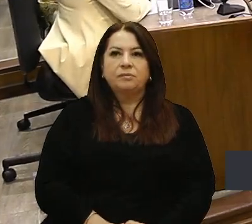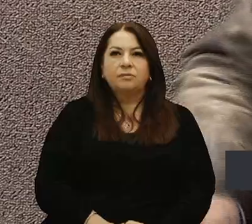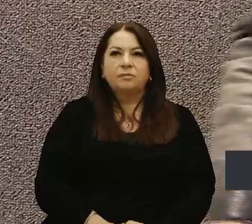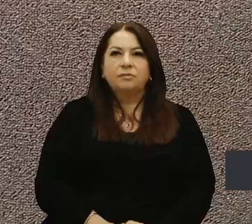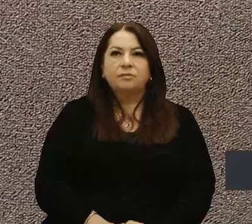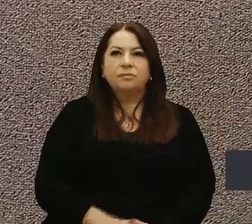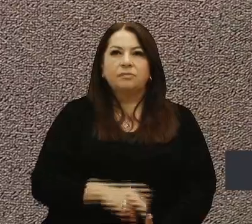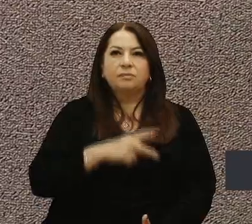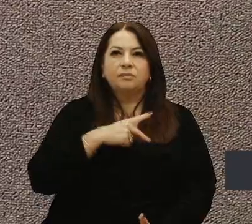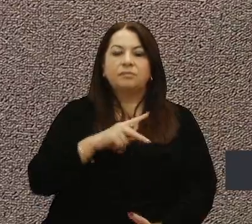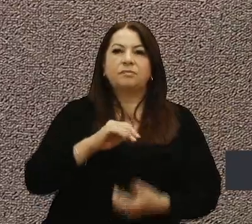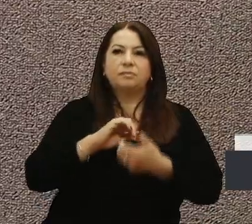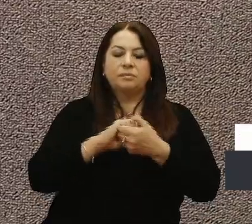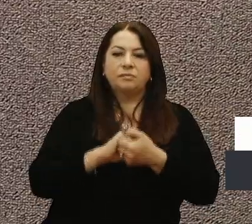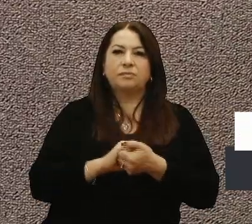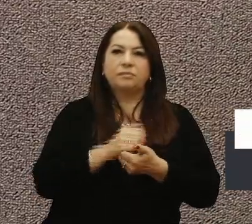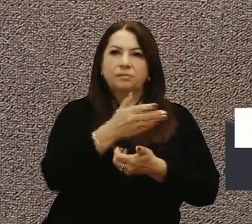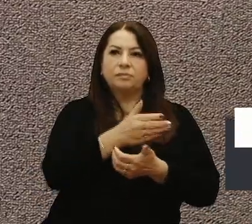Senhor presidente, quero saudar